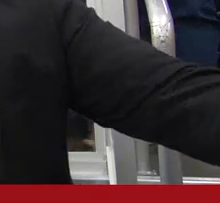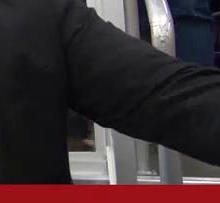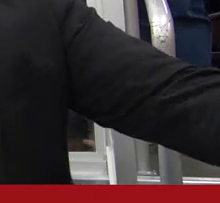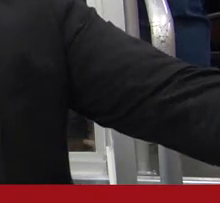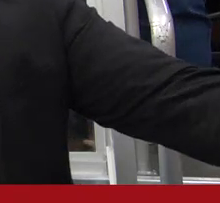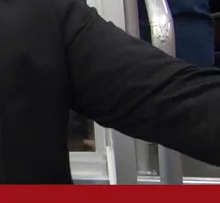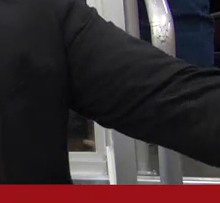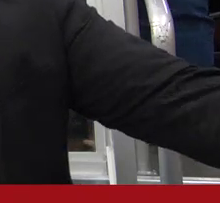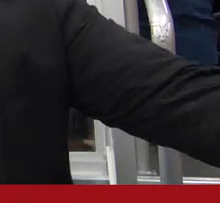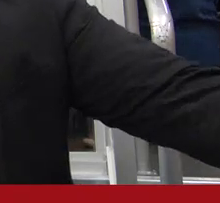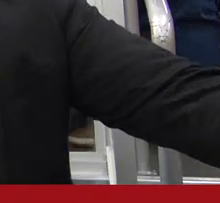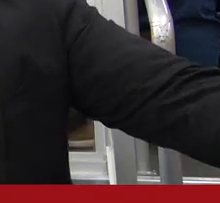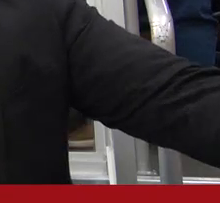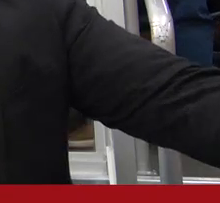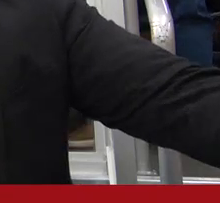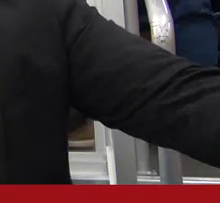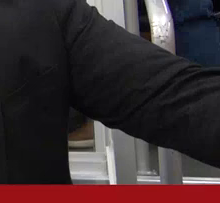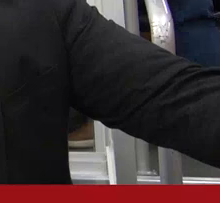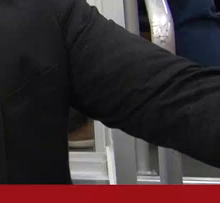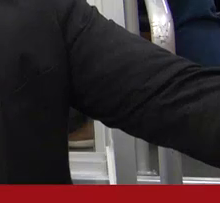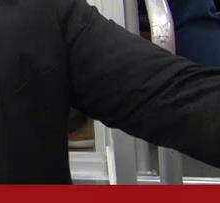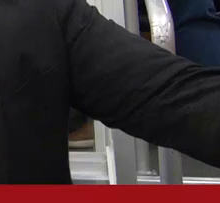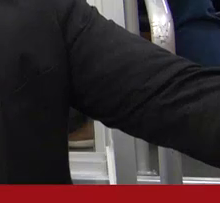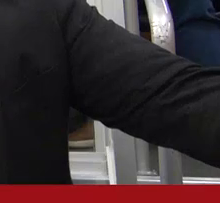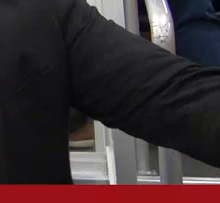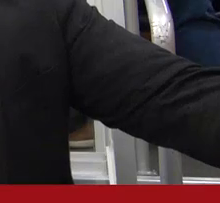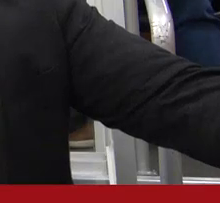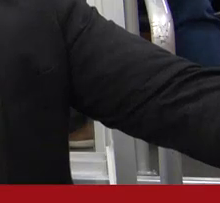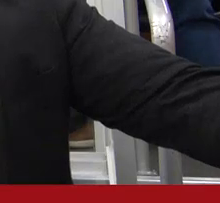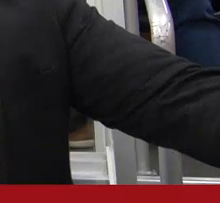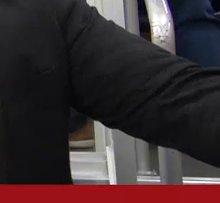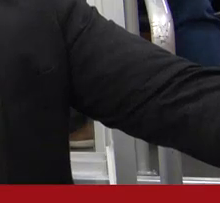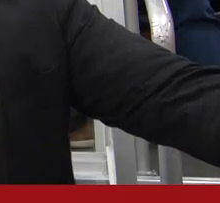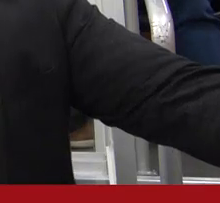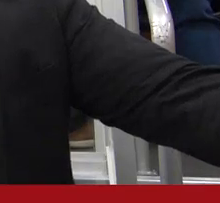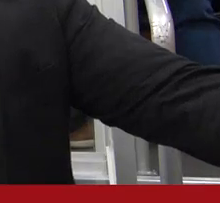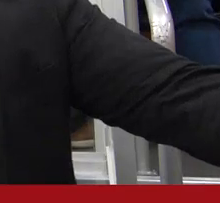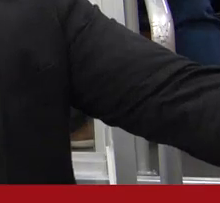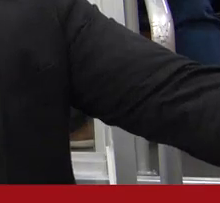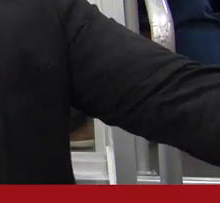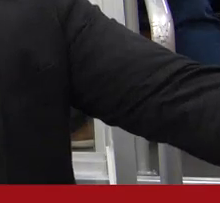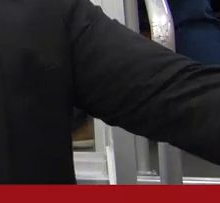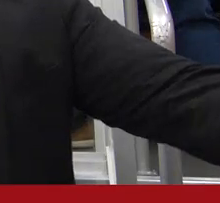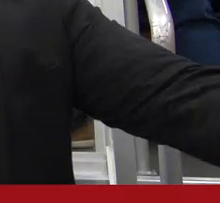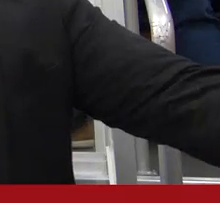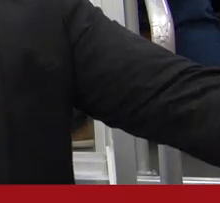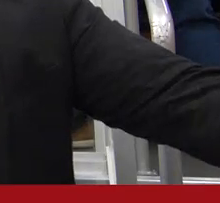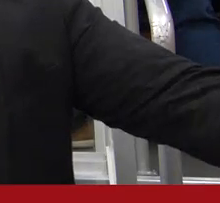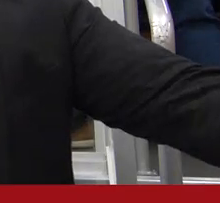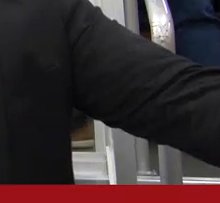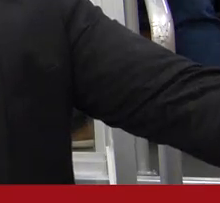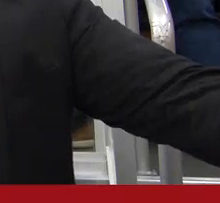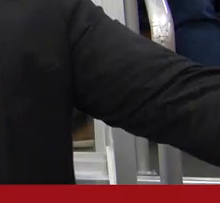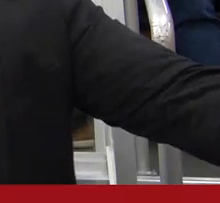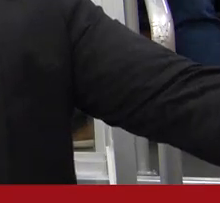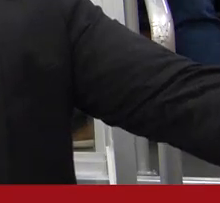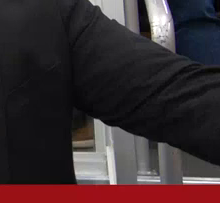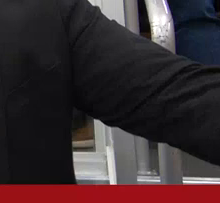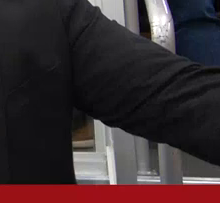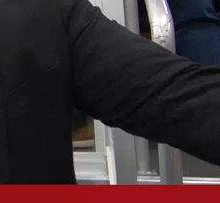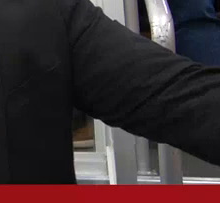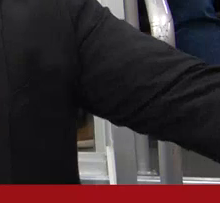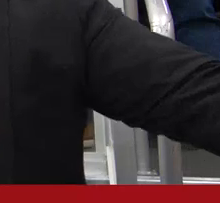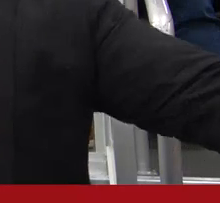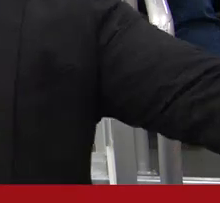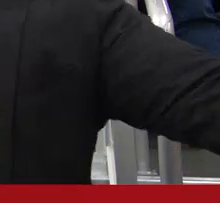que justificar a falta de segurança, em especial, onde nós vemos ali servidores da segurança, pessoas